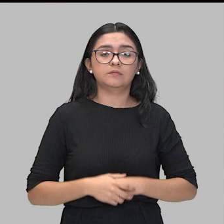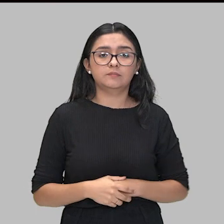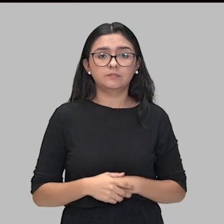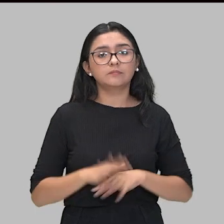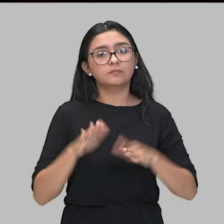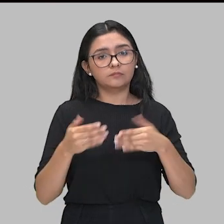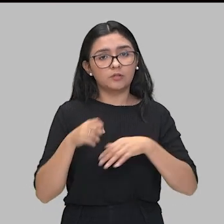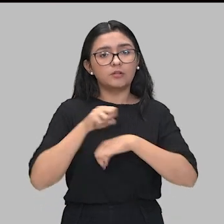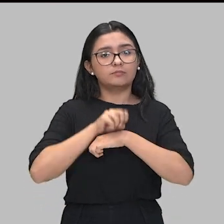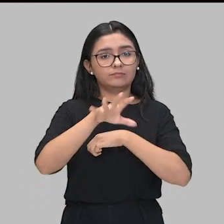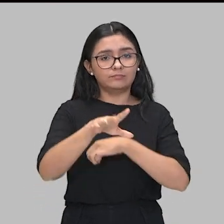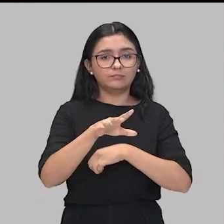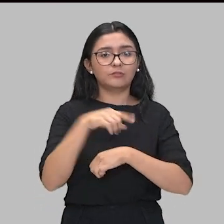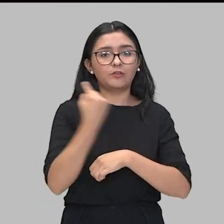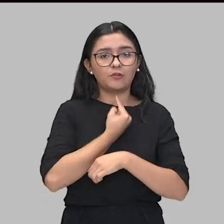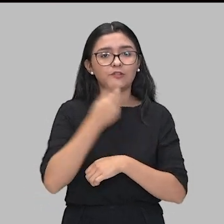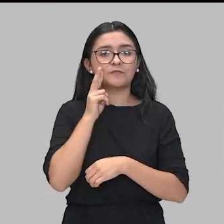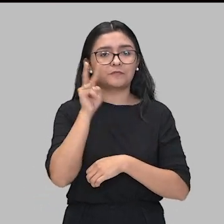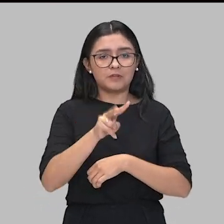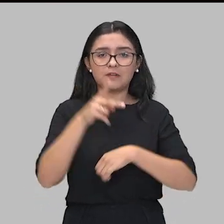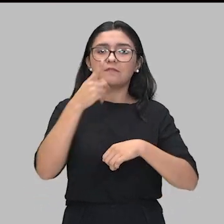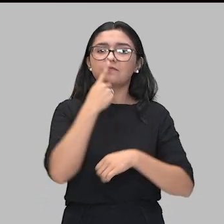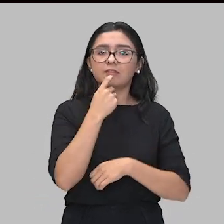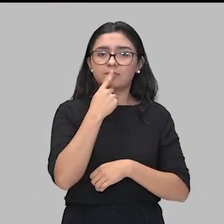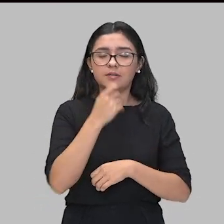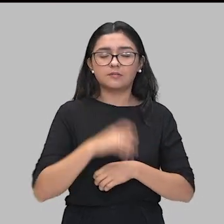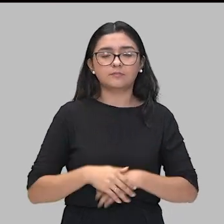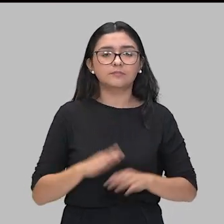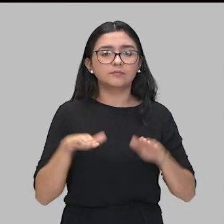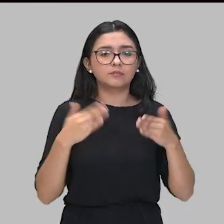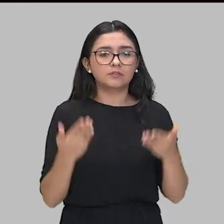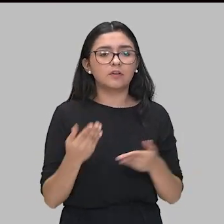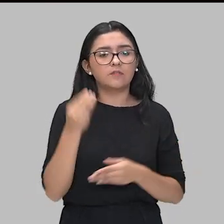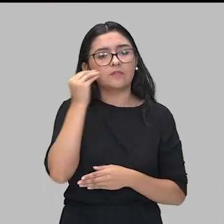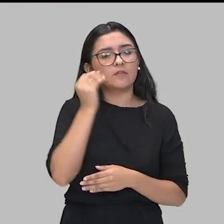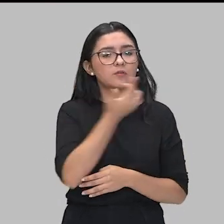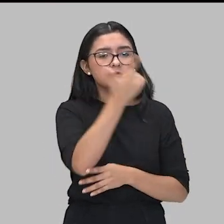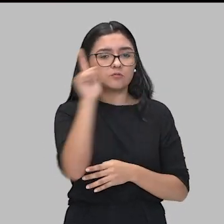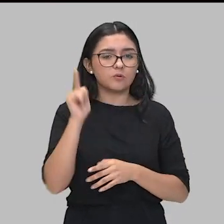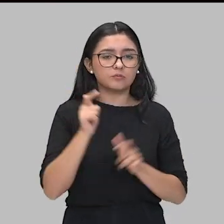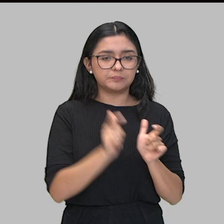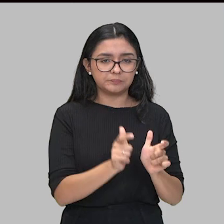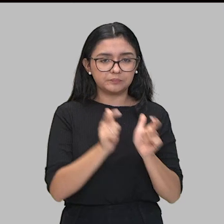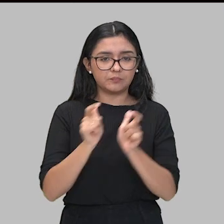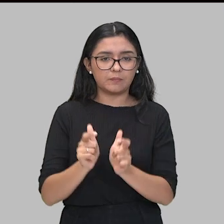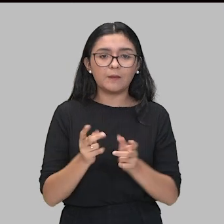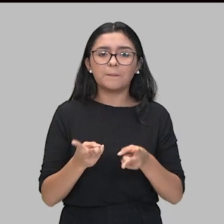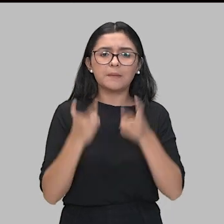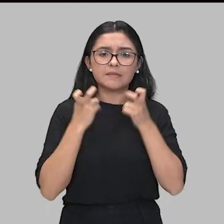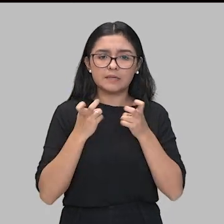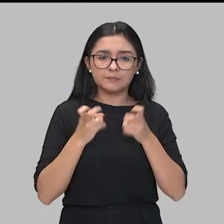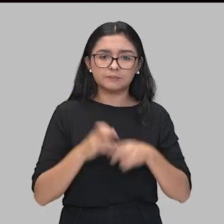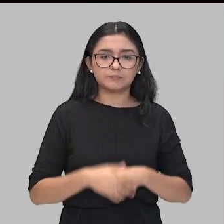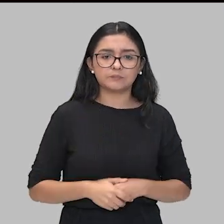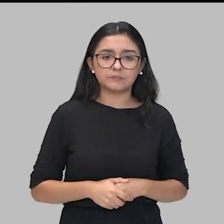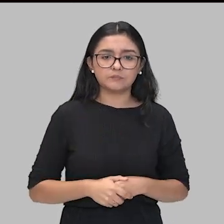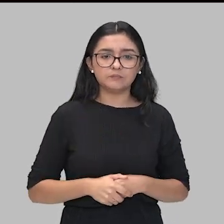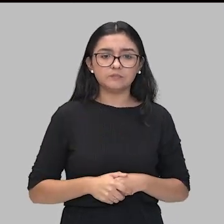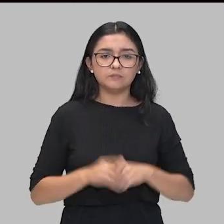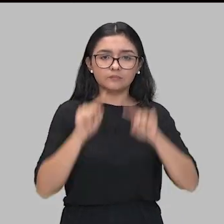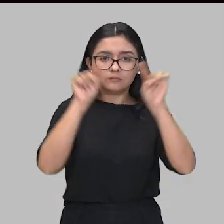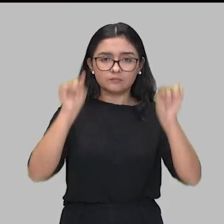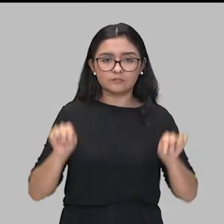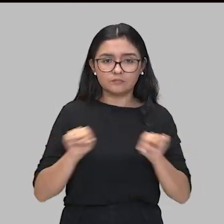vermelha para a gente. Agora, vamos verificar como é que ficaram os outros cartões. Observem vocês que o